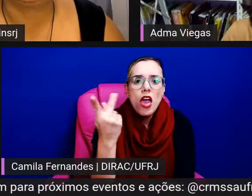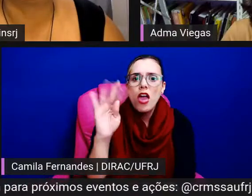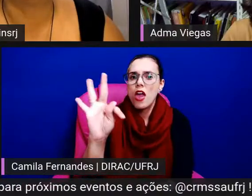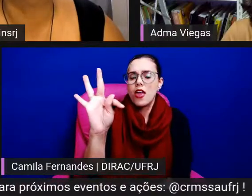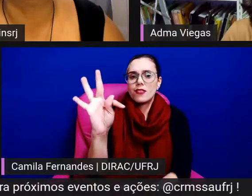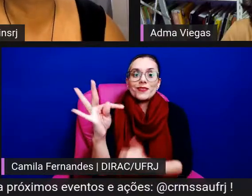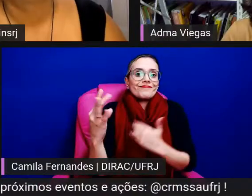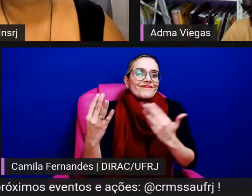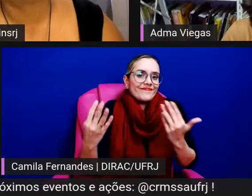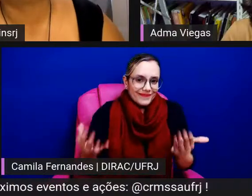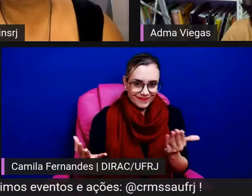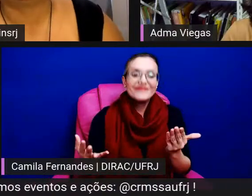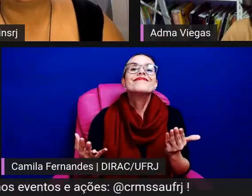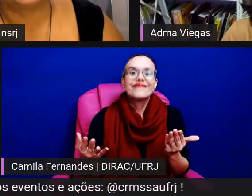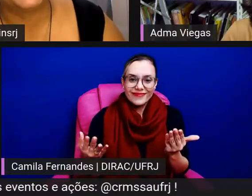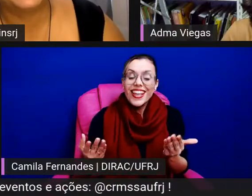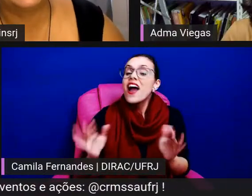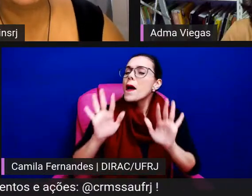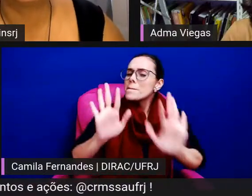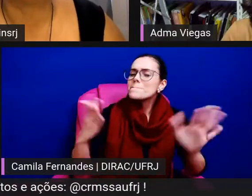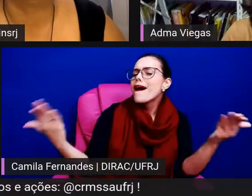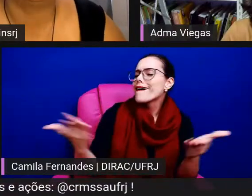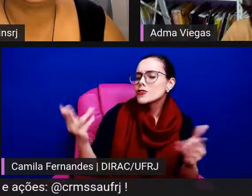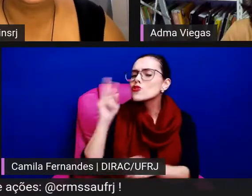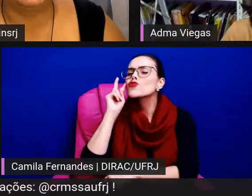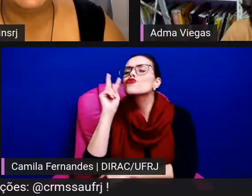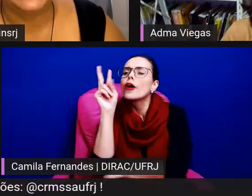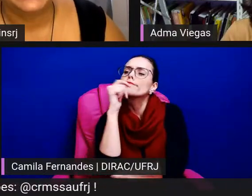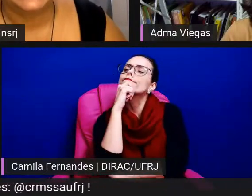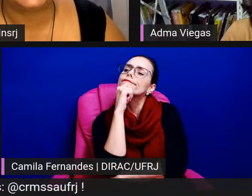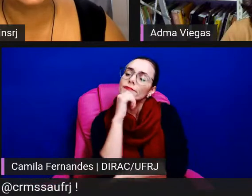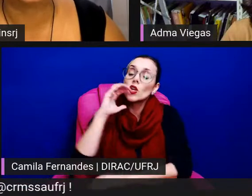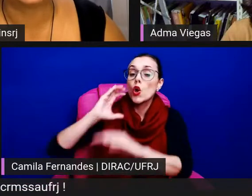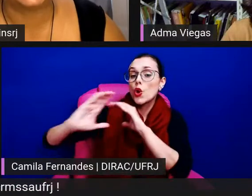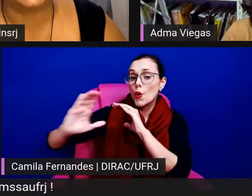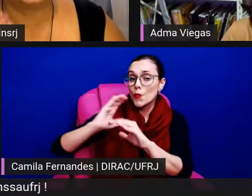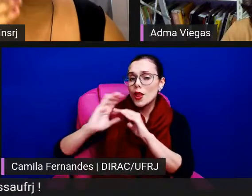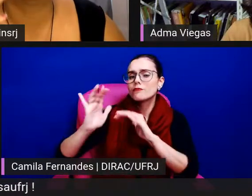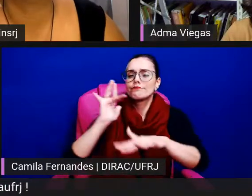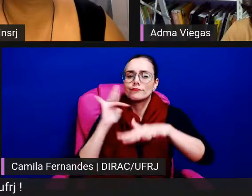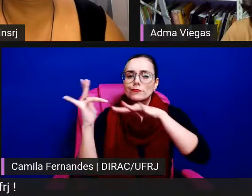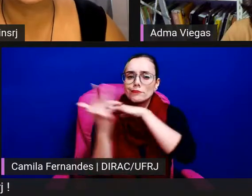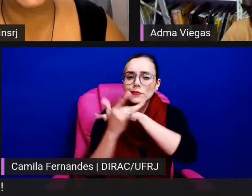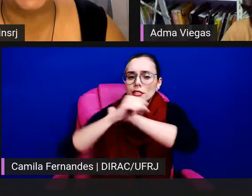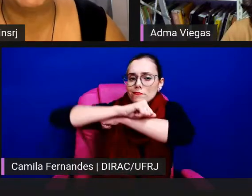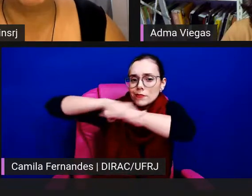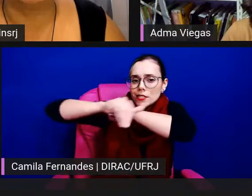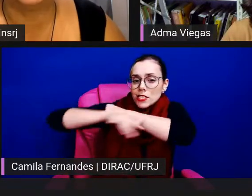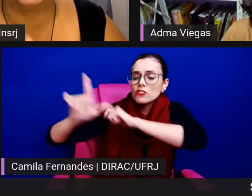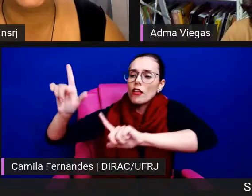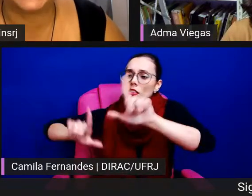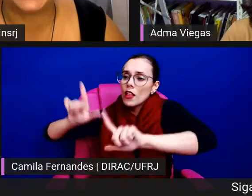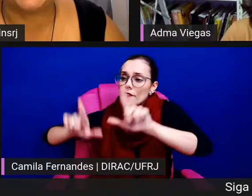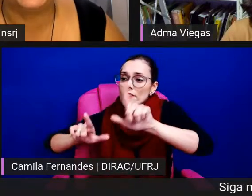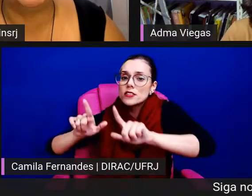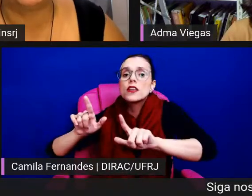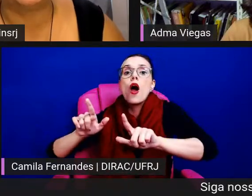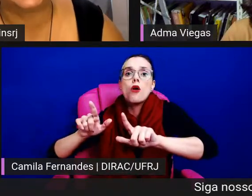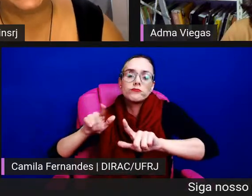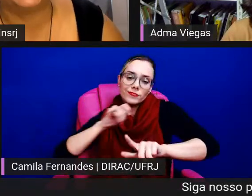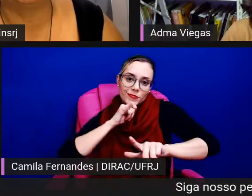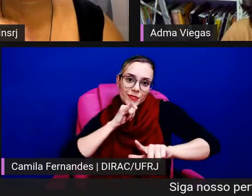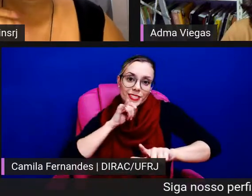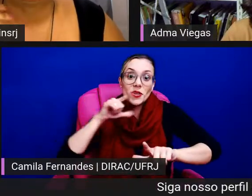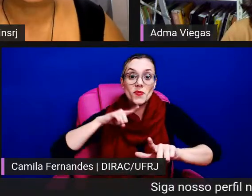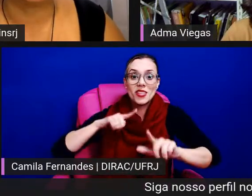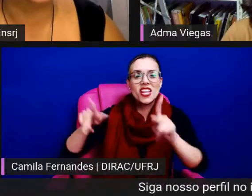meios de comunicação hoje, as sapatonas ou então estão morrendo em assassinatos ou explodindo shopping, como foi a novela na Globo há